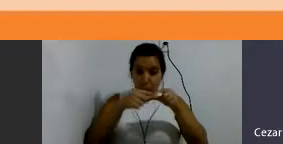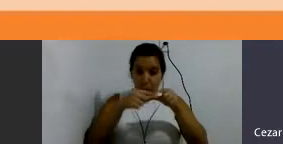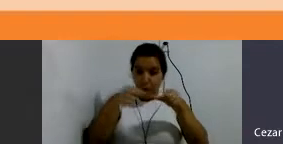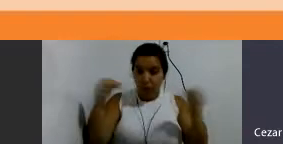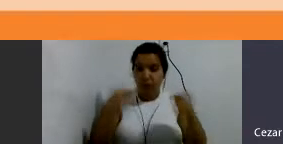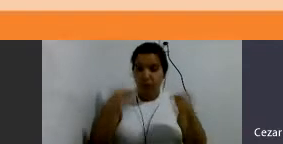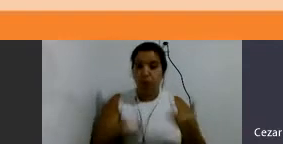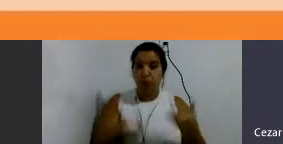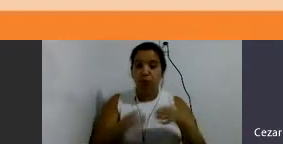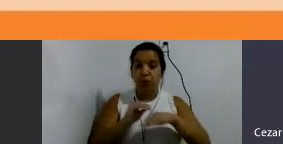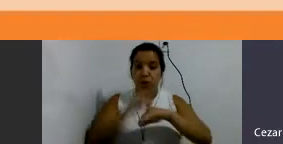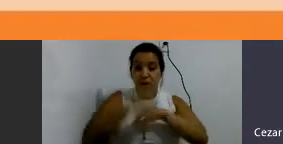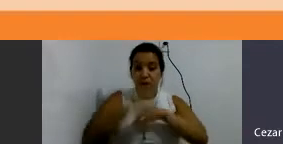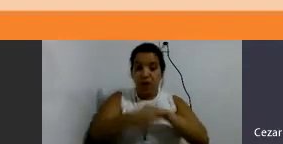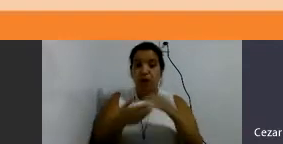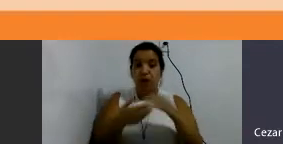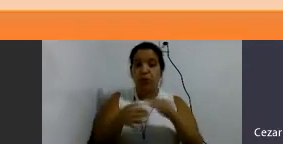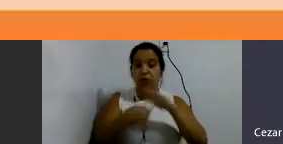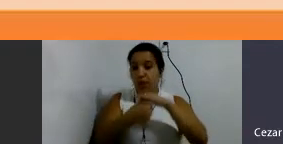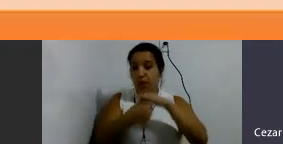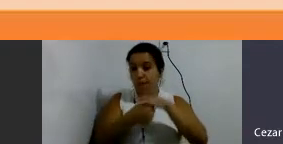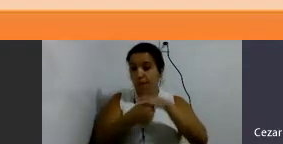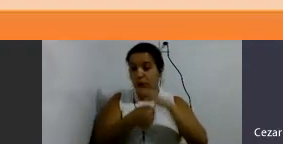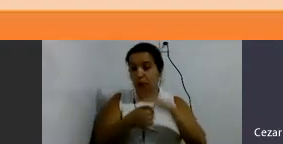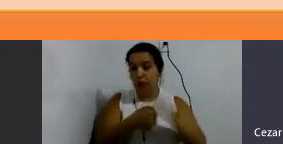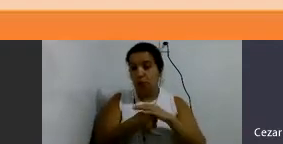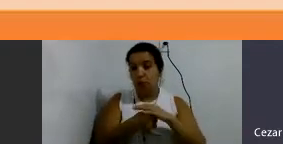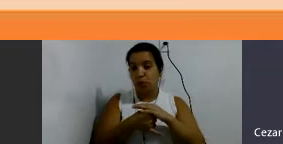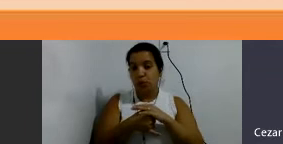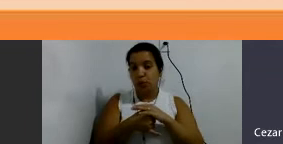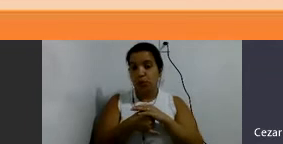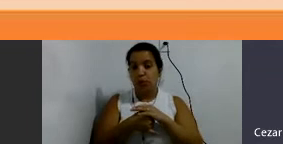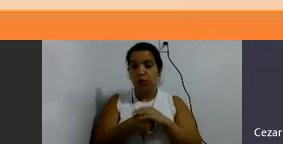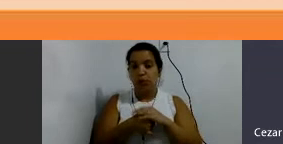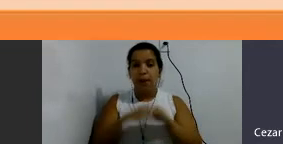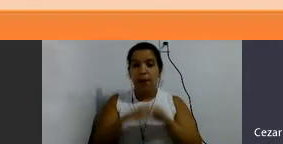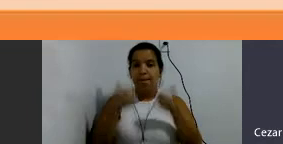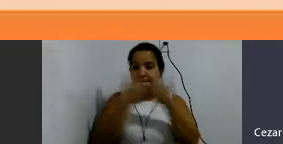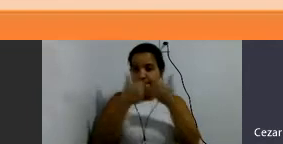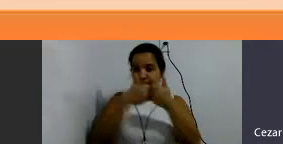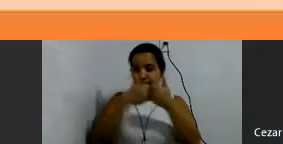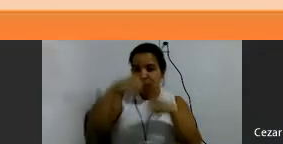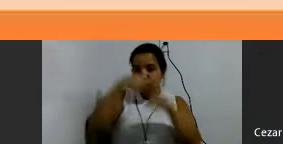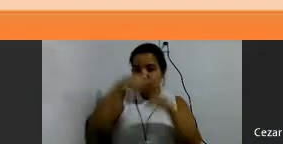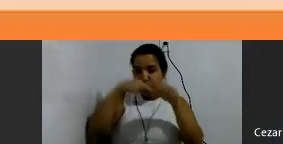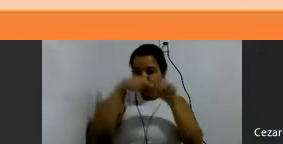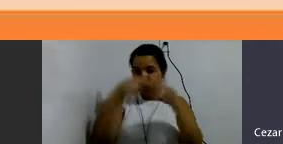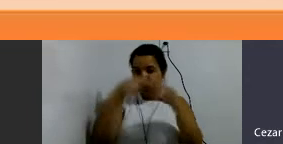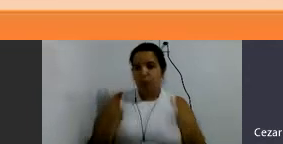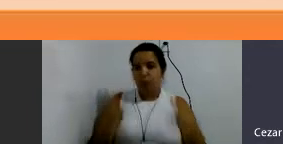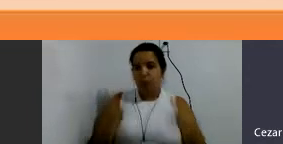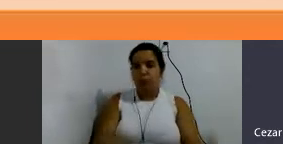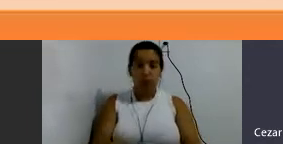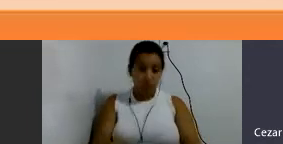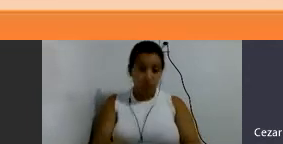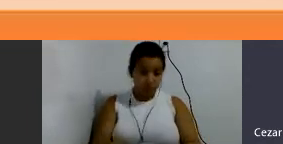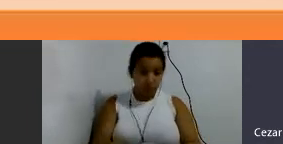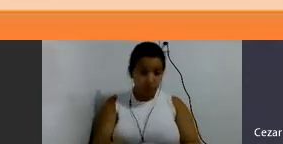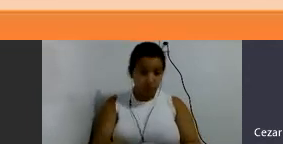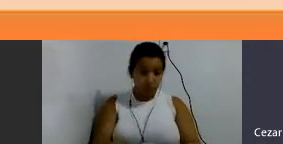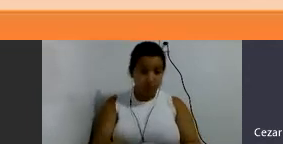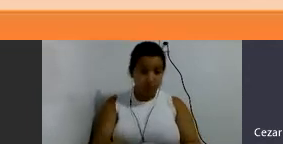porção anterior. E ele é justanuclear. Então, ele é bem coladinho no núcleo. Então, olha, aqui a gente